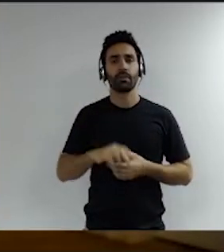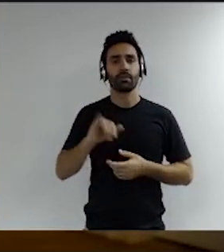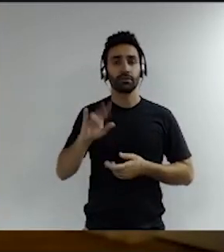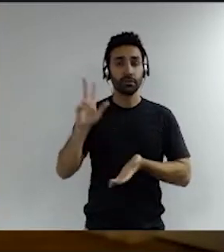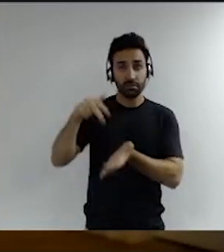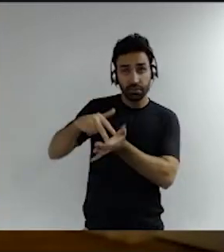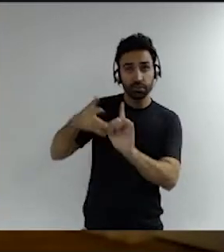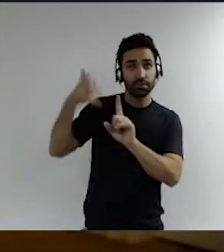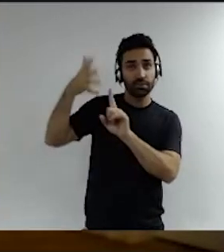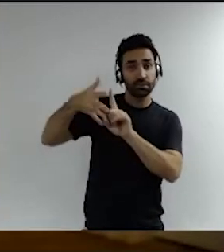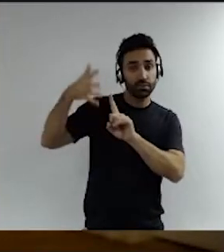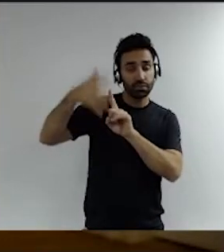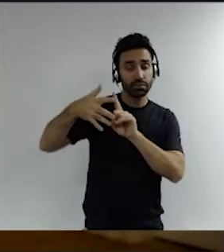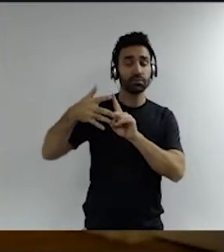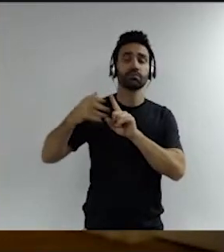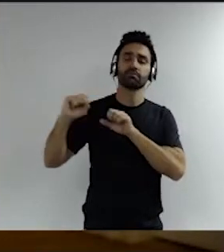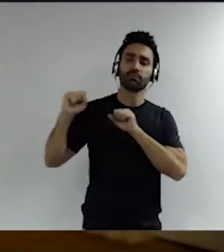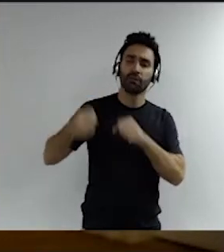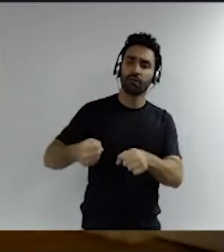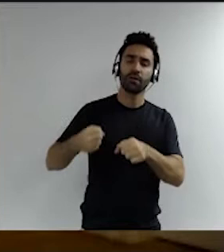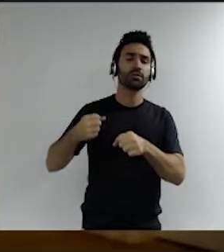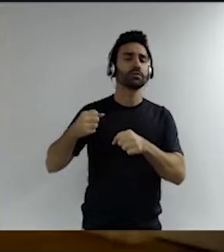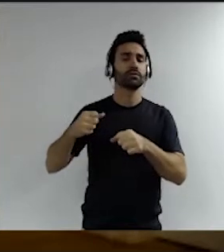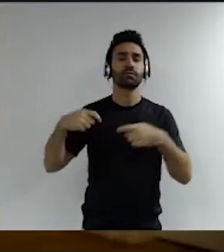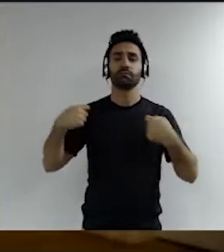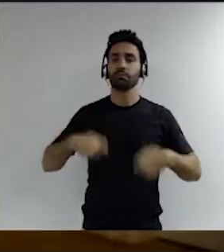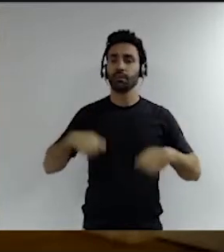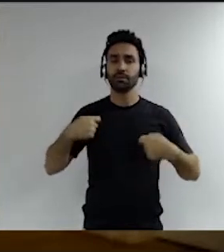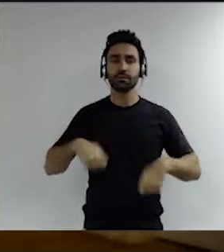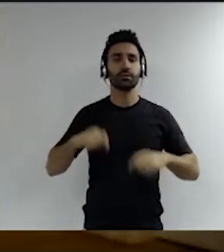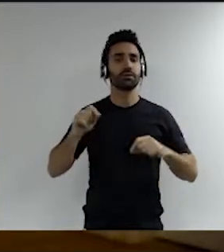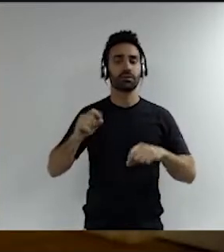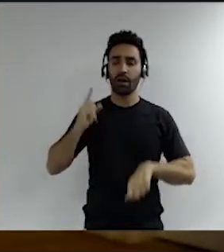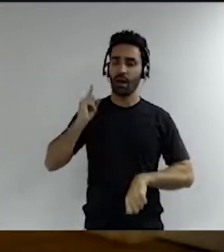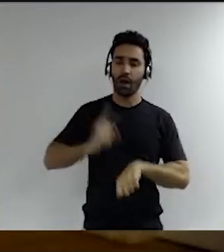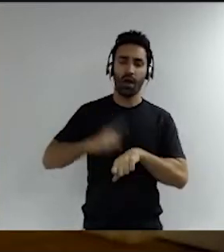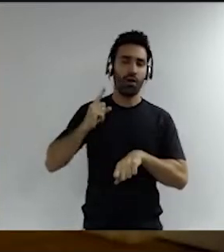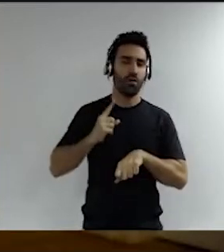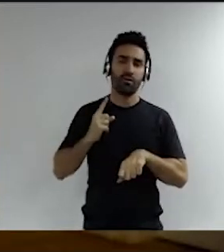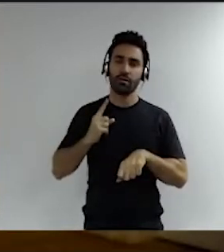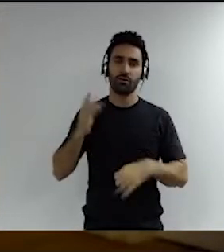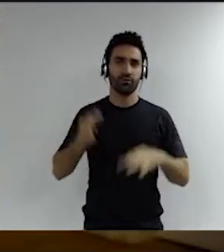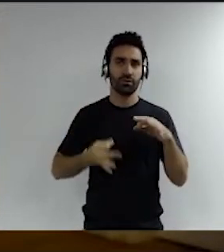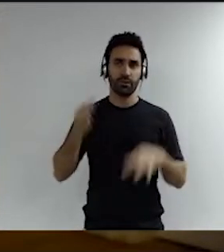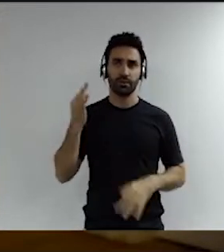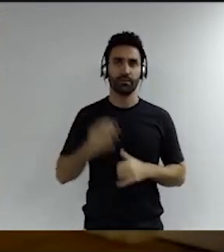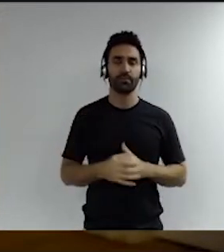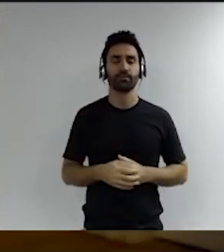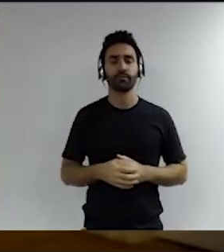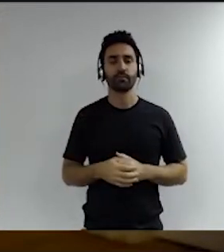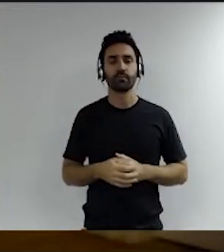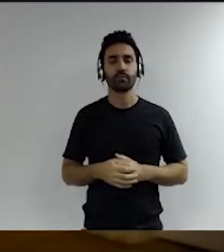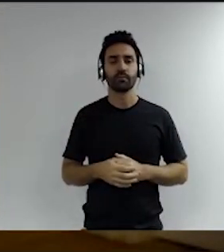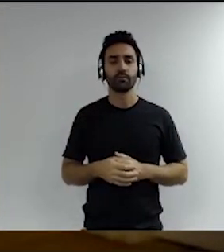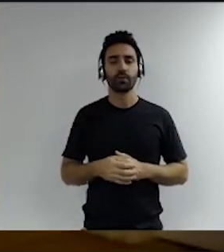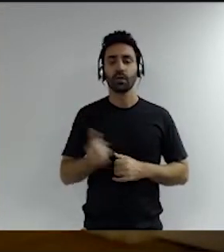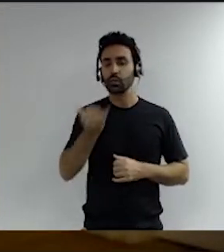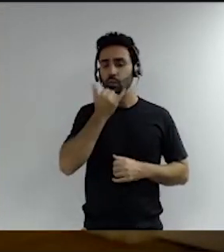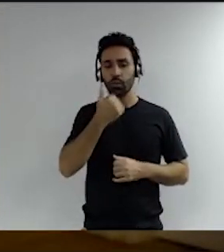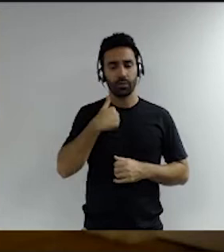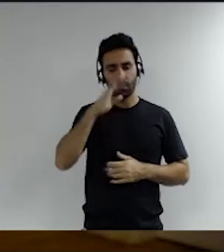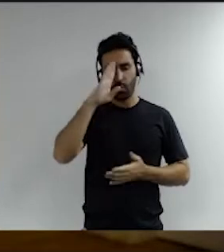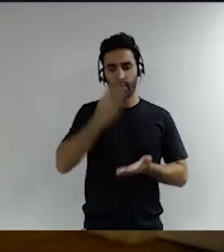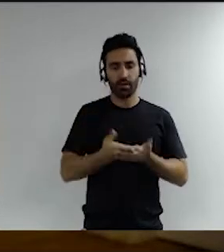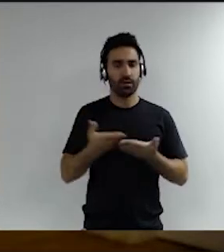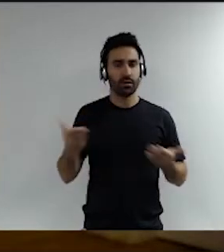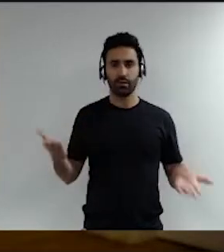Sustentação oral tem que ser aquela na hora da sessão do julgamento. Não acredito em